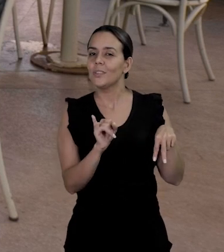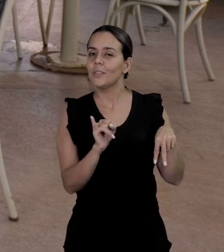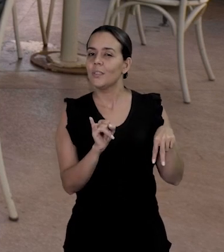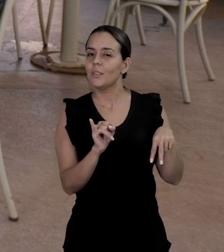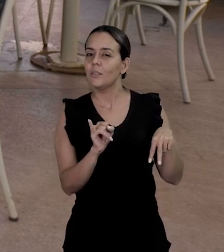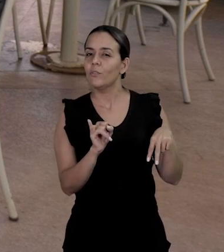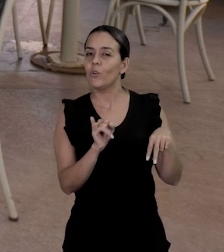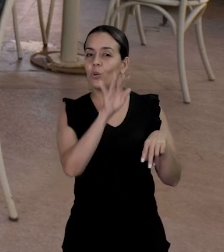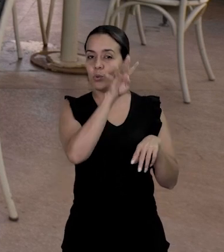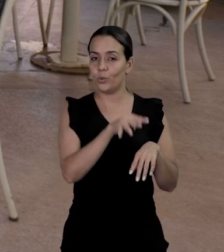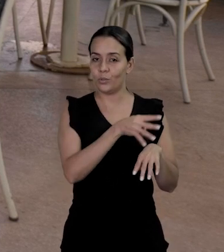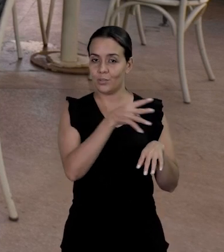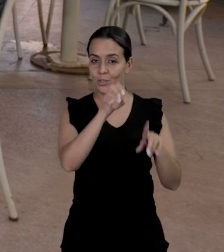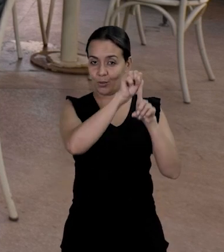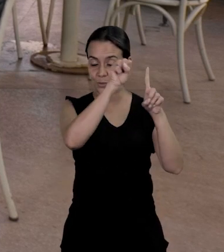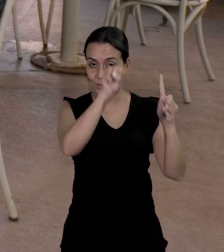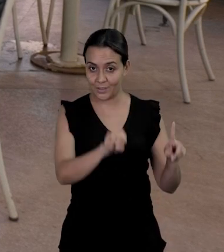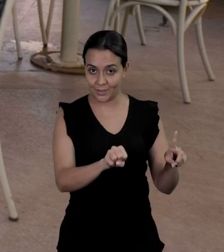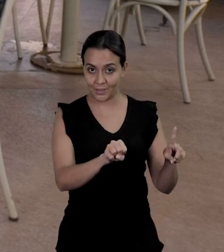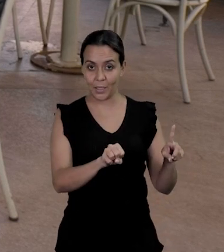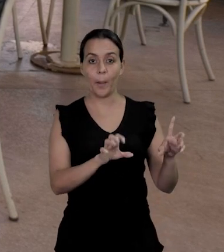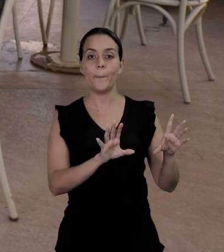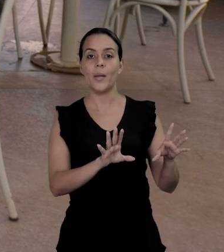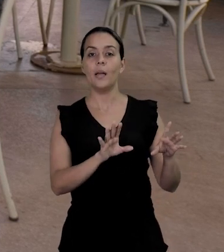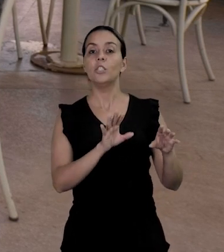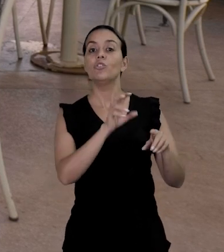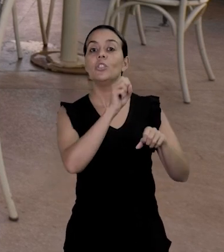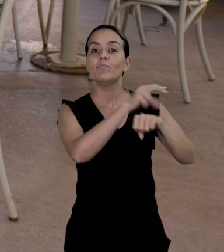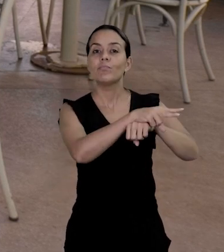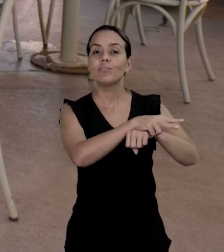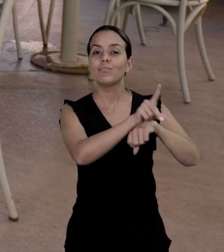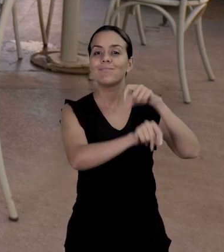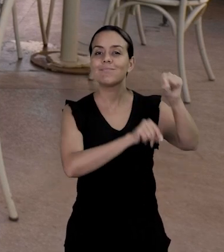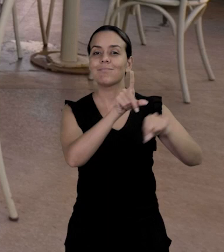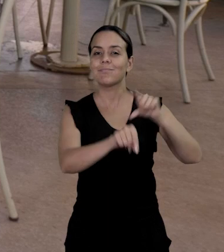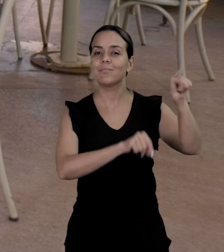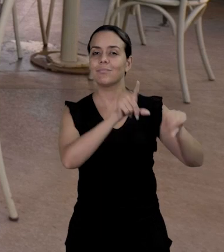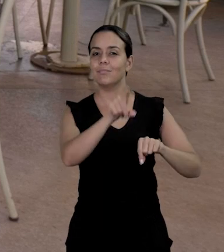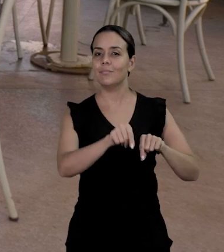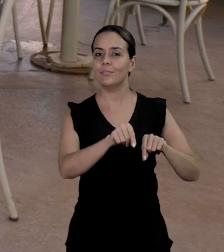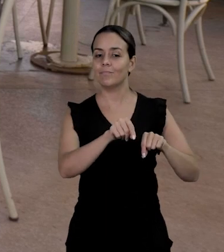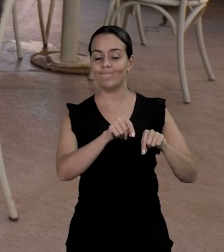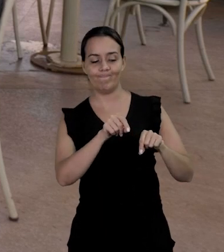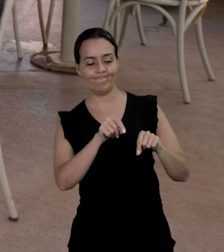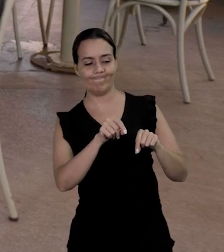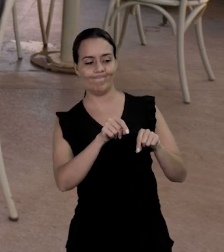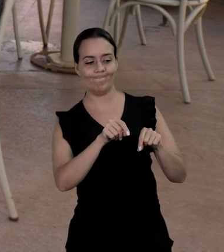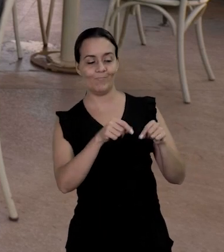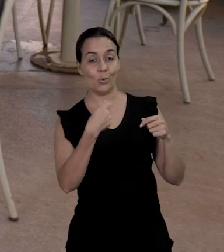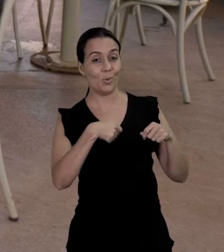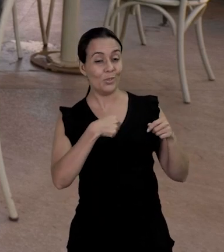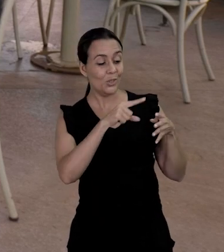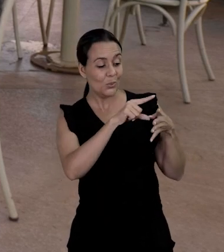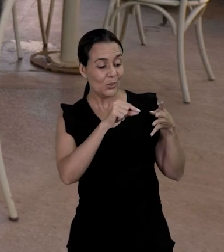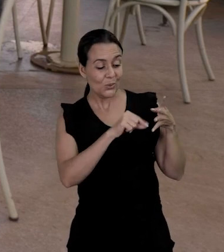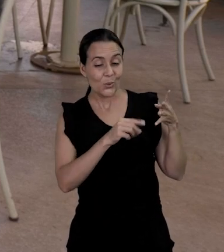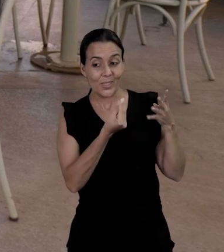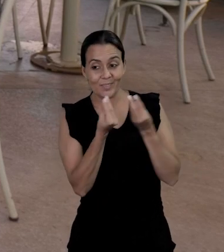Você vai discriminar alguém com mais uma característica irrelevante. Se eu quero uma pessoa com esse perfil, né? Não deveria me importar se